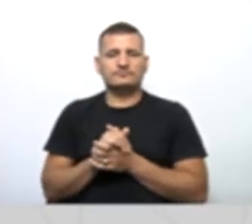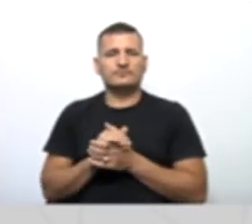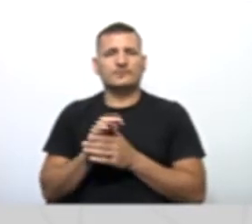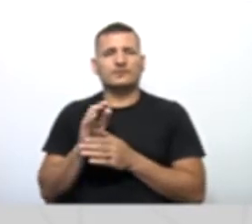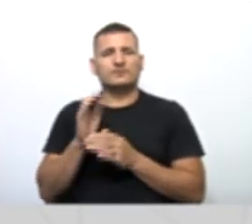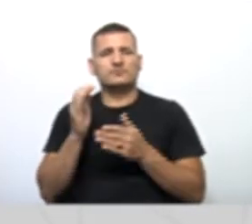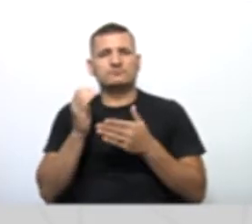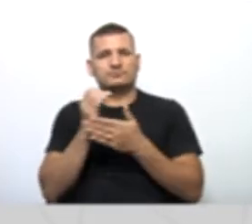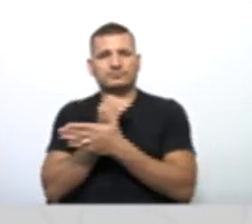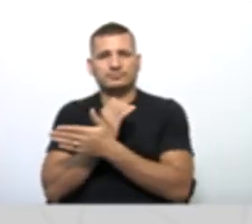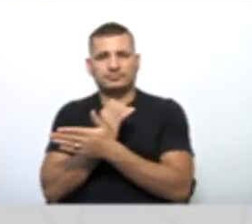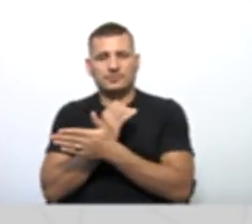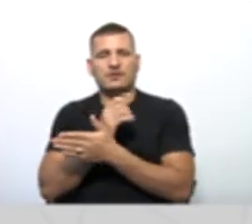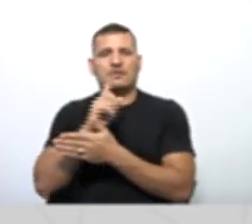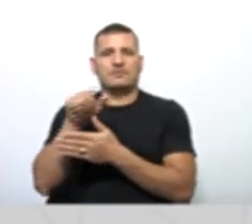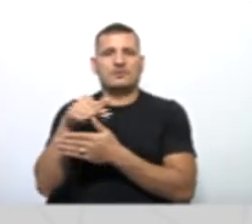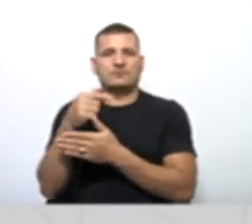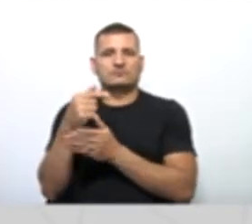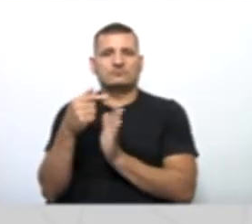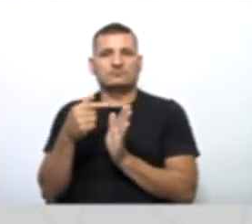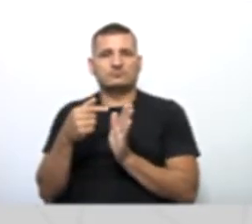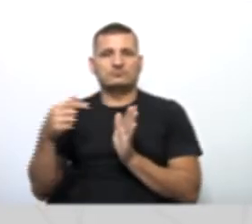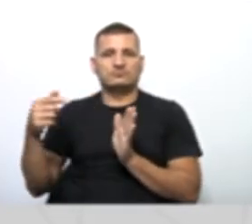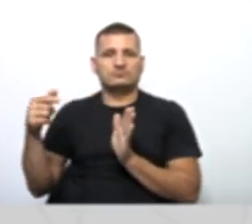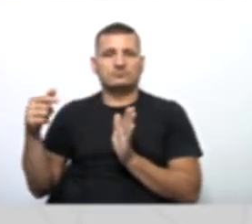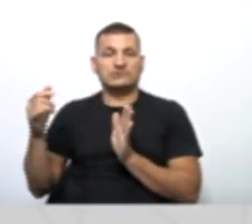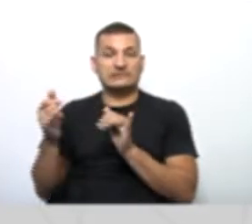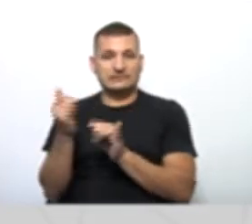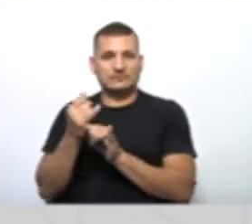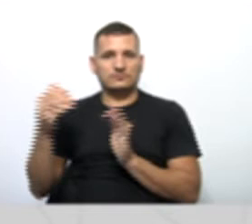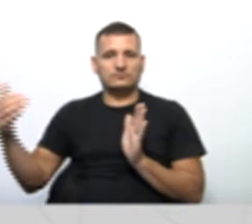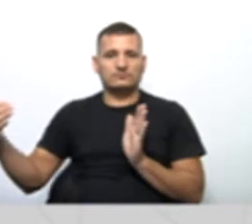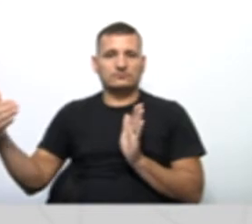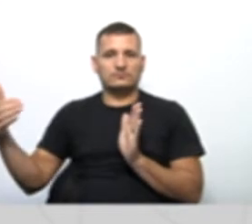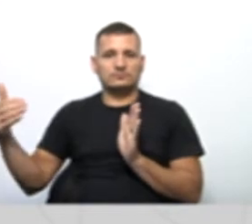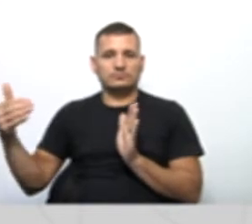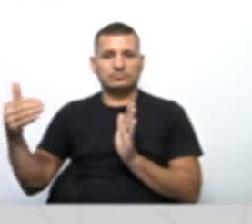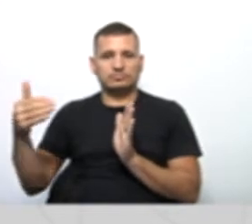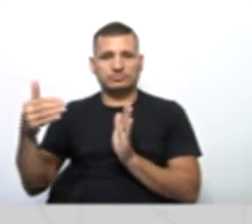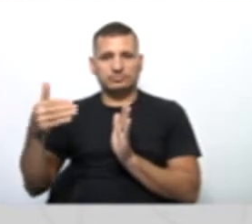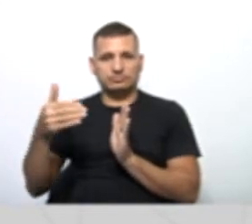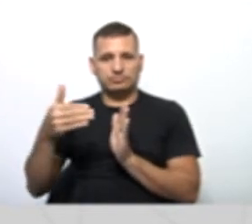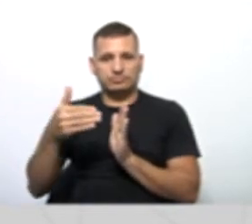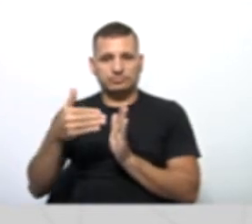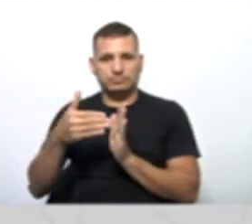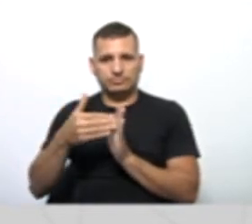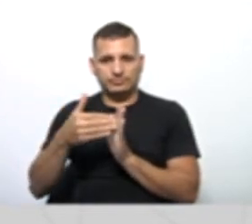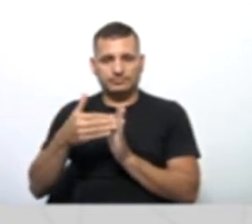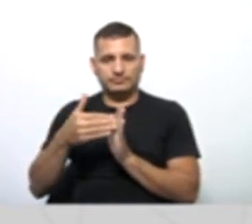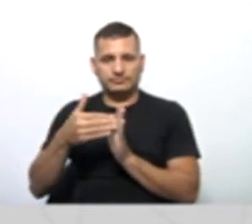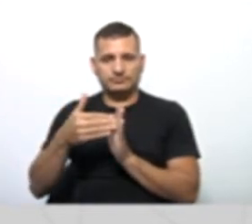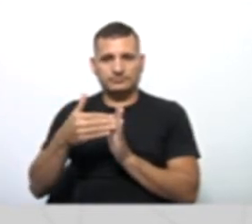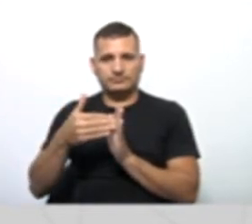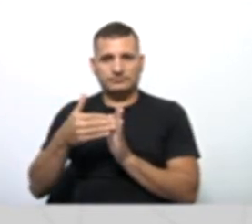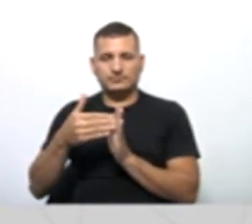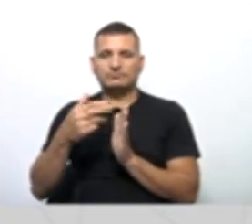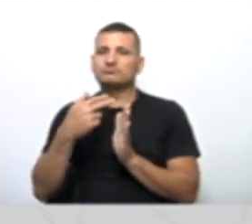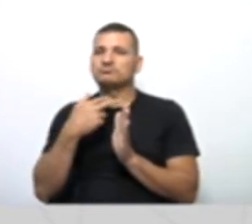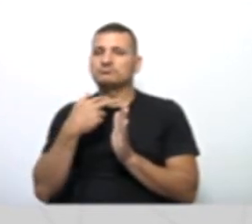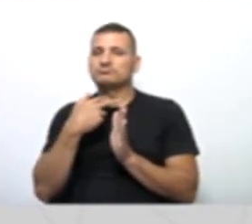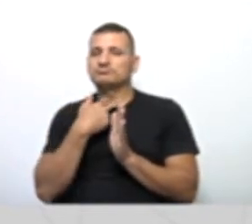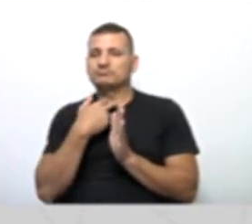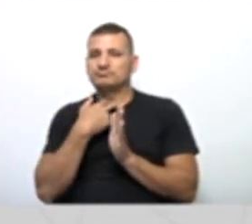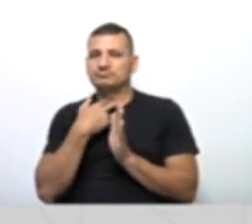entrar no sentido contrário. Olha, eu quero entrar um tráfego de e-mail. Ah, no sentido contrário não pode. Então,